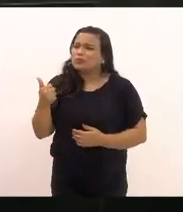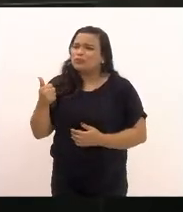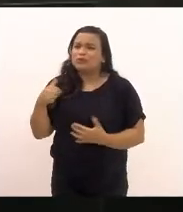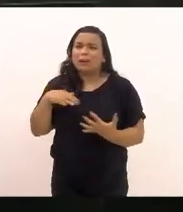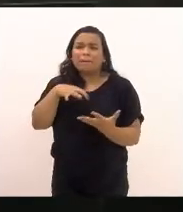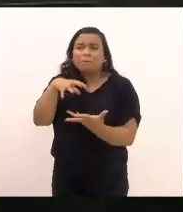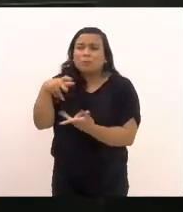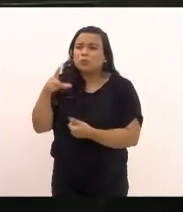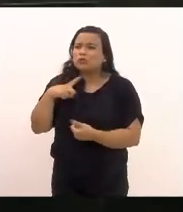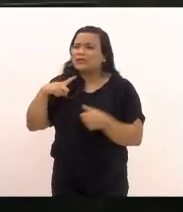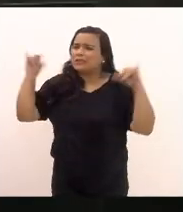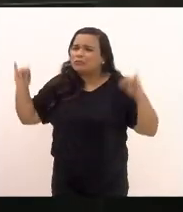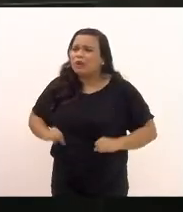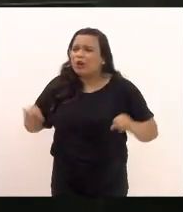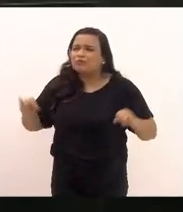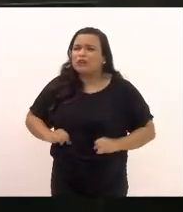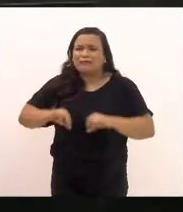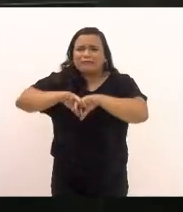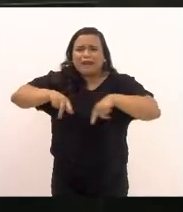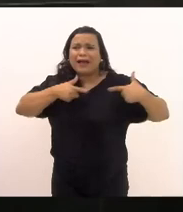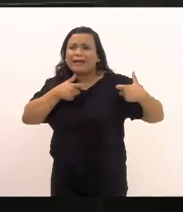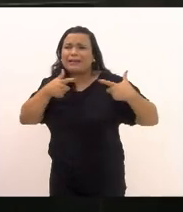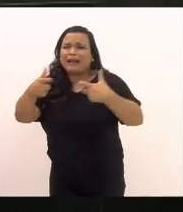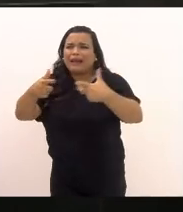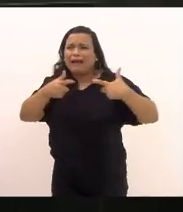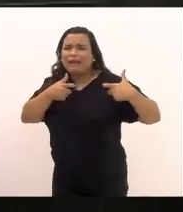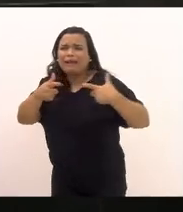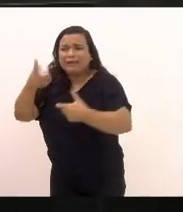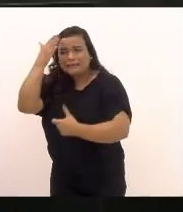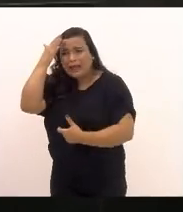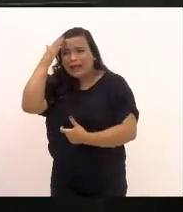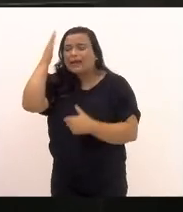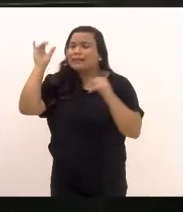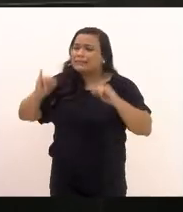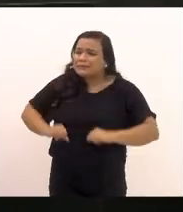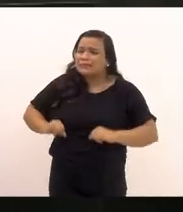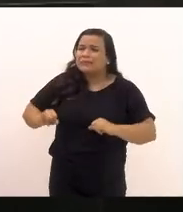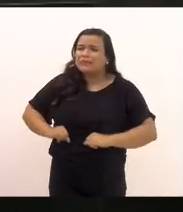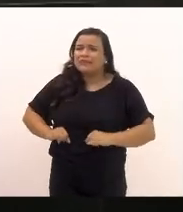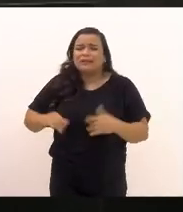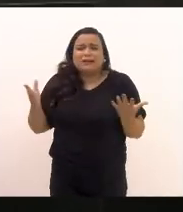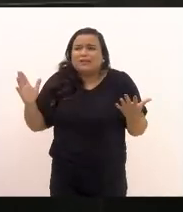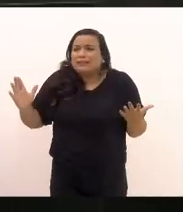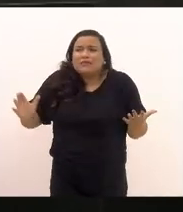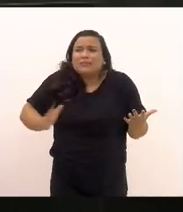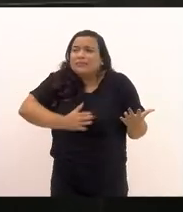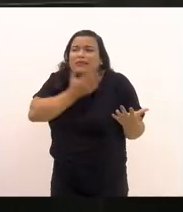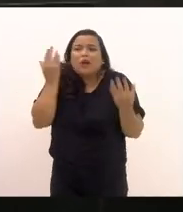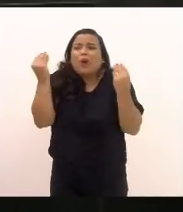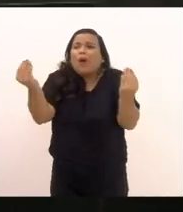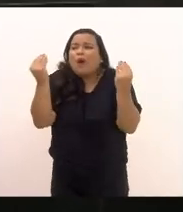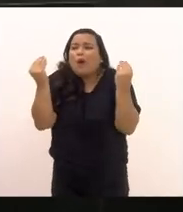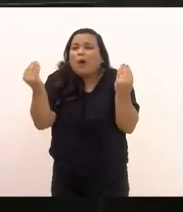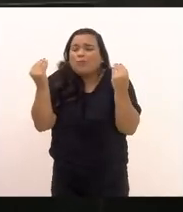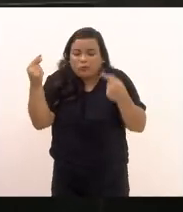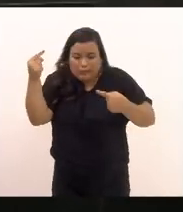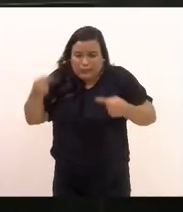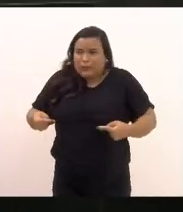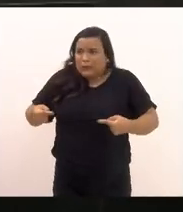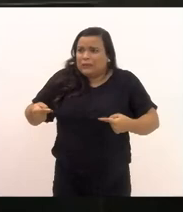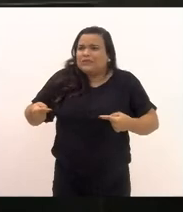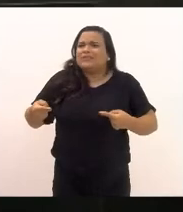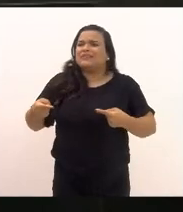tendo vivido as sofridas experiências de grandes guerras, é um absurdo que disputas territoriais,